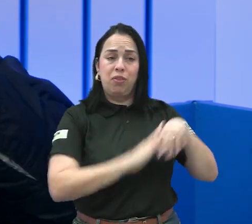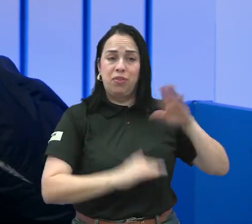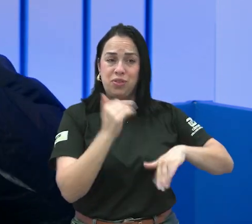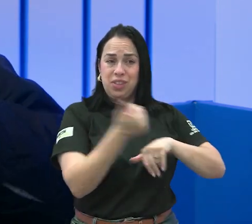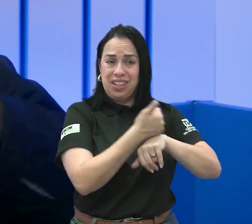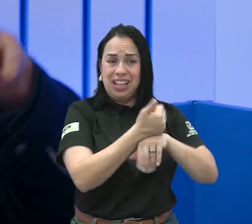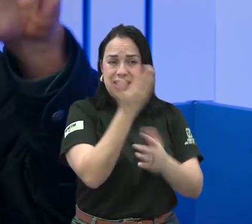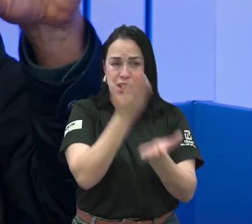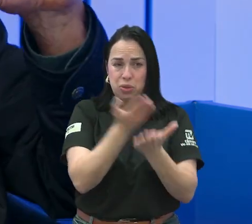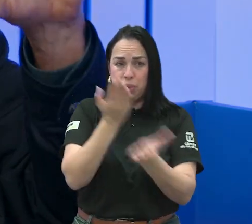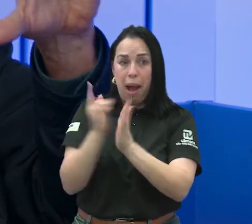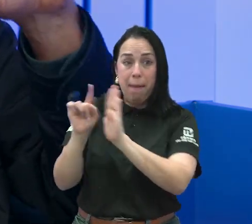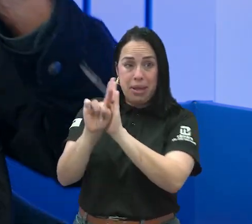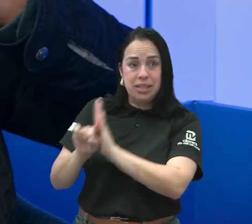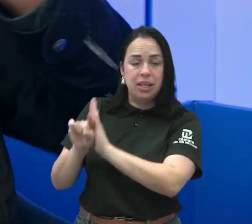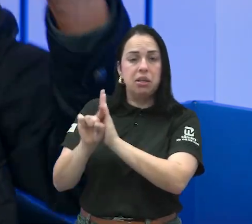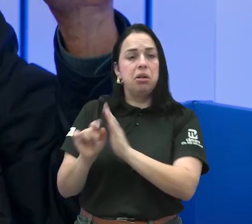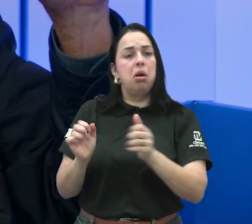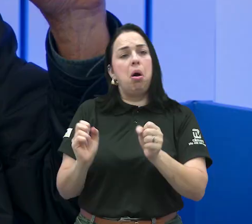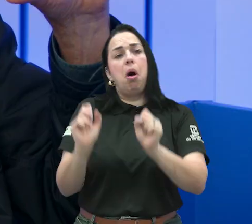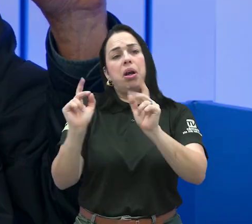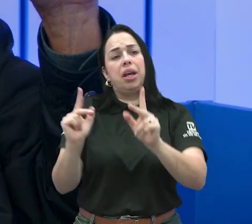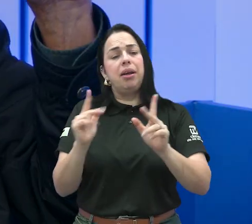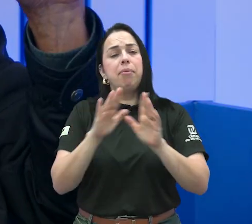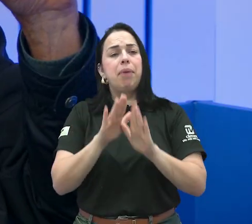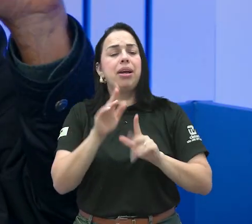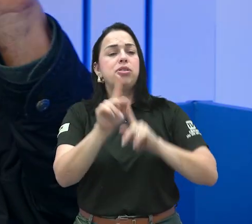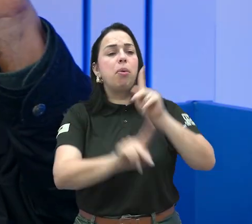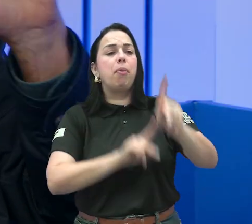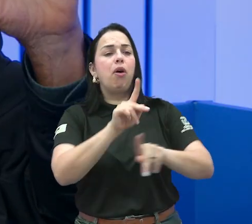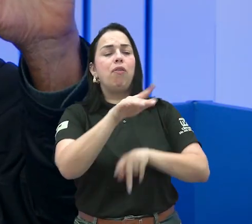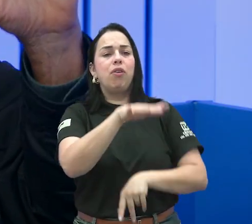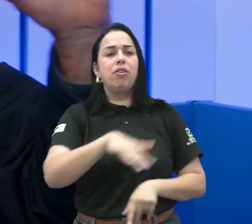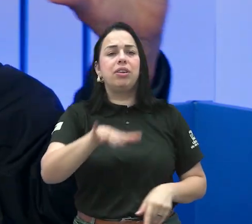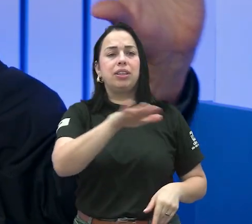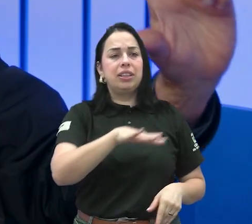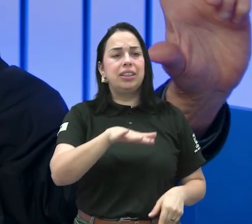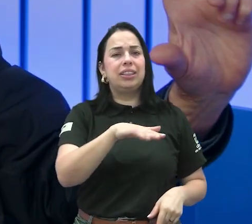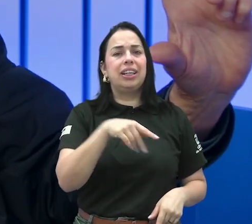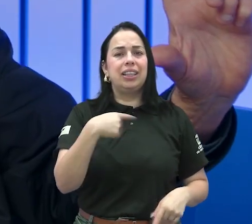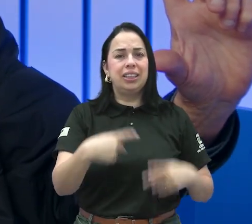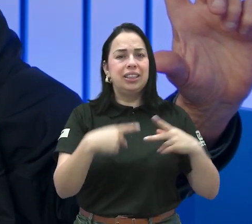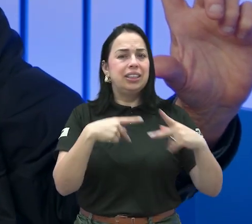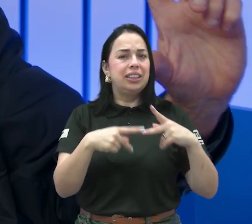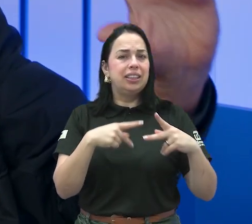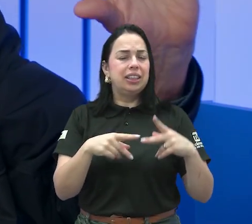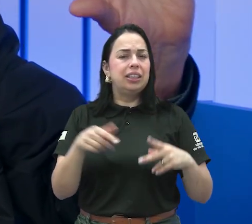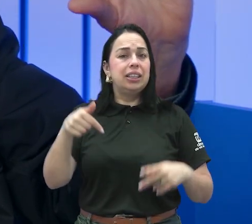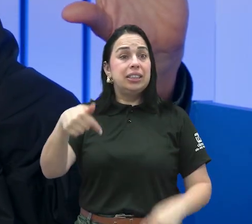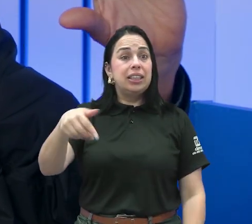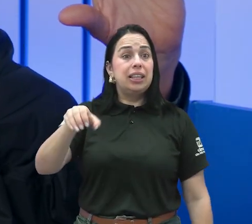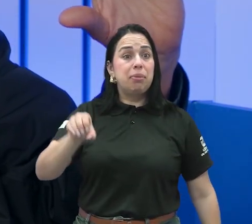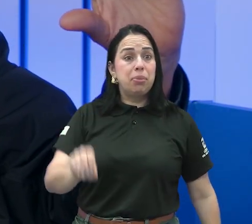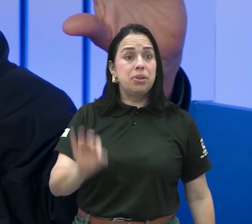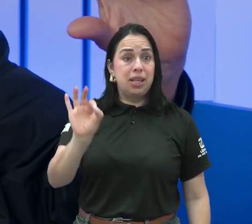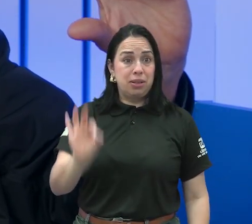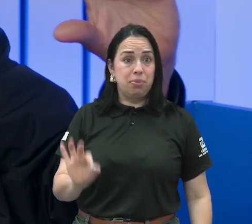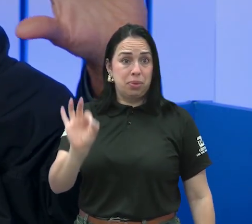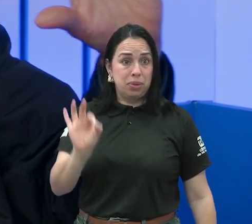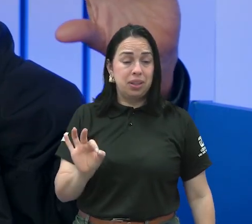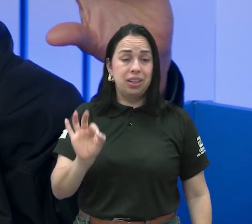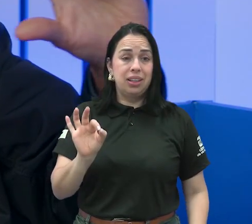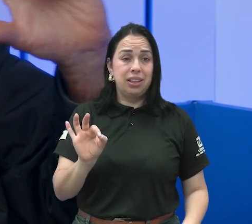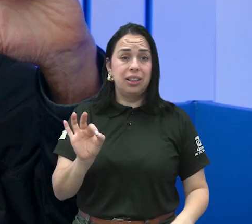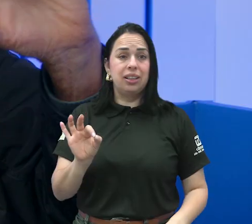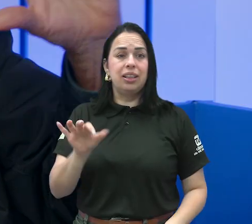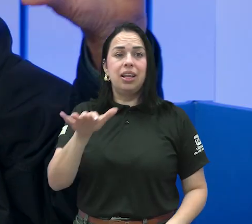quê? Porque se você pegar a população economicamente ativa, no caso de São José dos Campos, quase 70%,